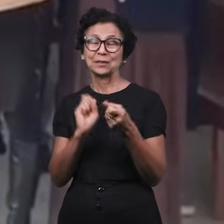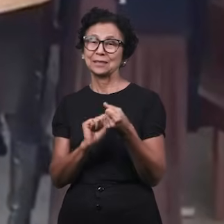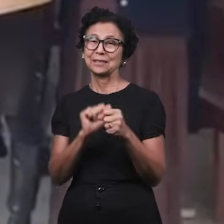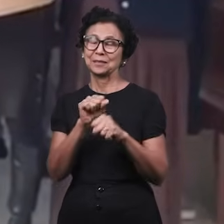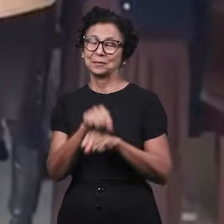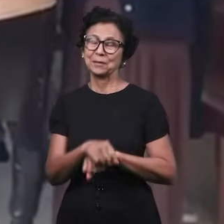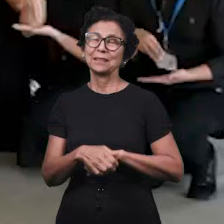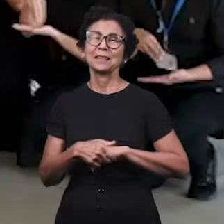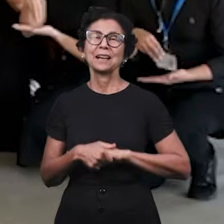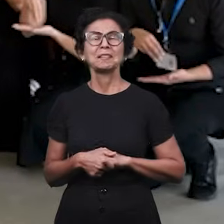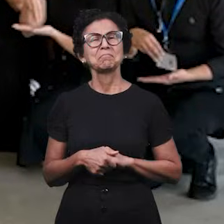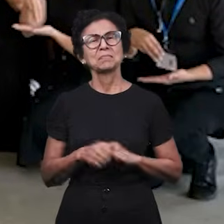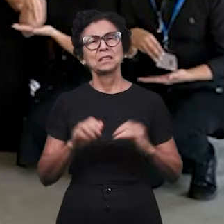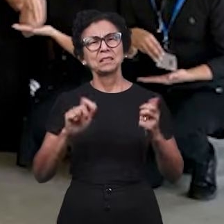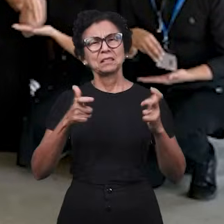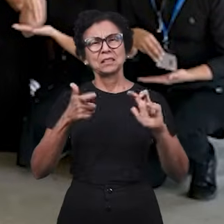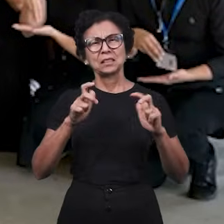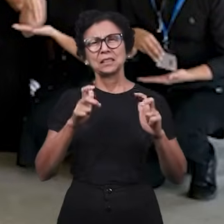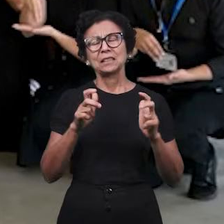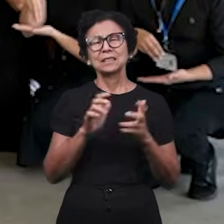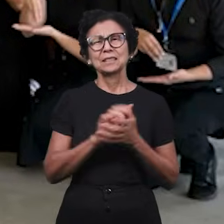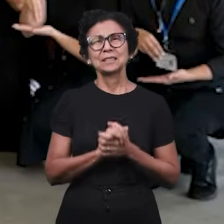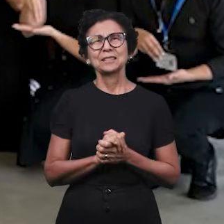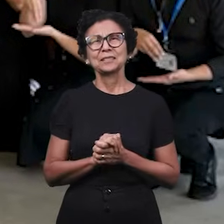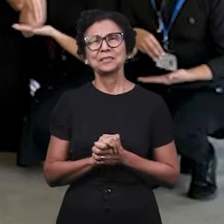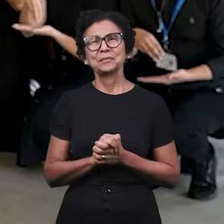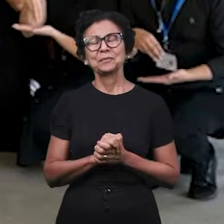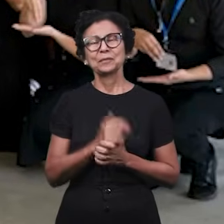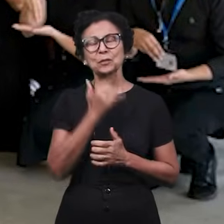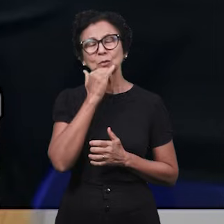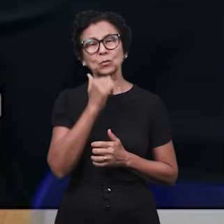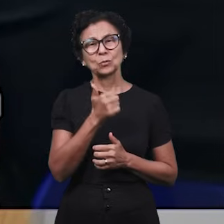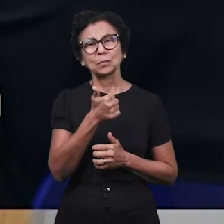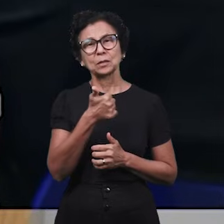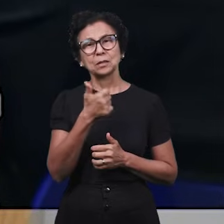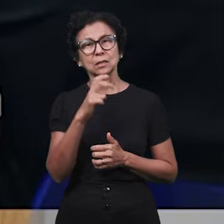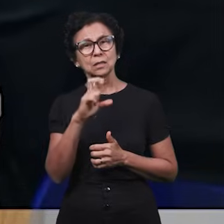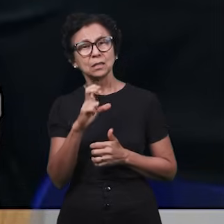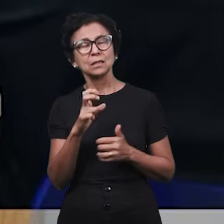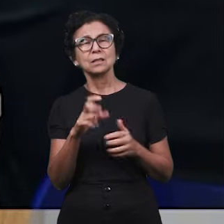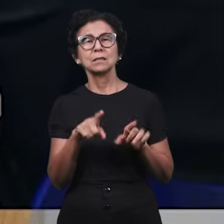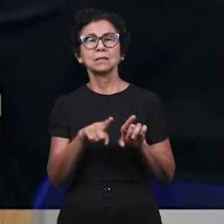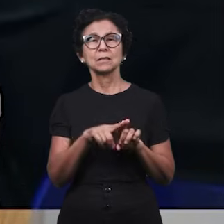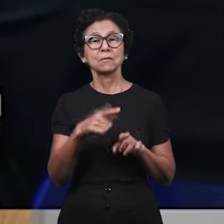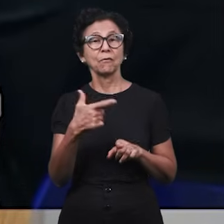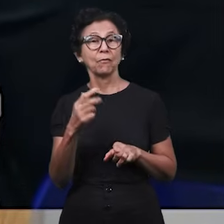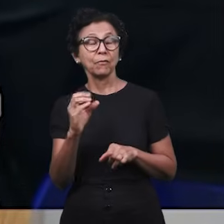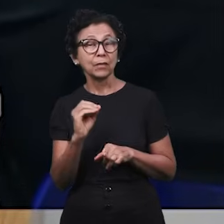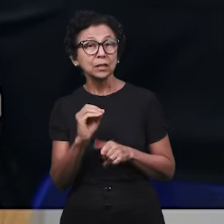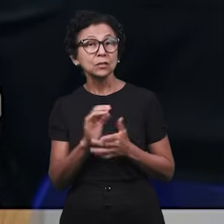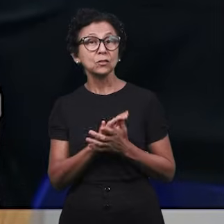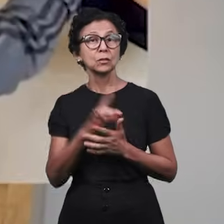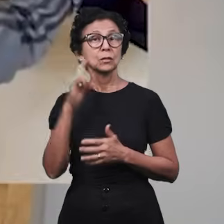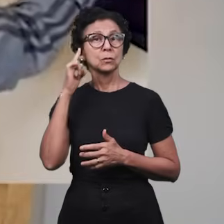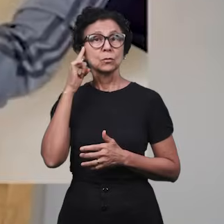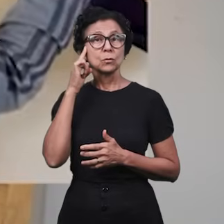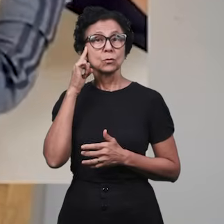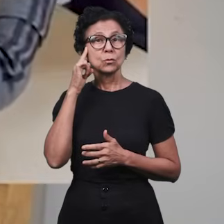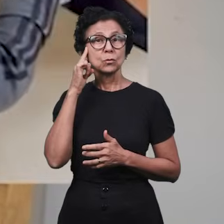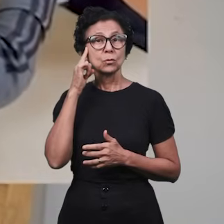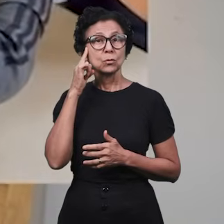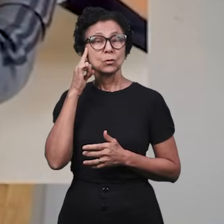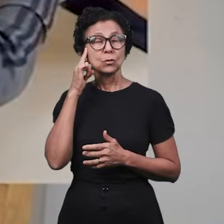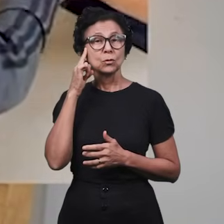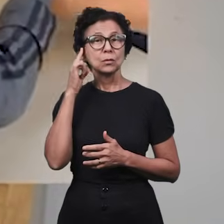seminários. Normalmente de 15 a 20 surdos. E o Senhor tem operado, não só surdos, mas também surdos cegos